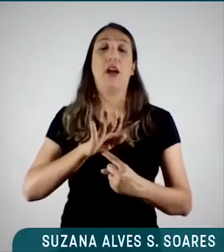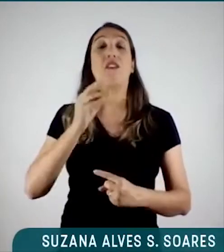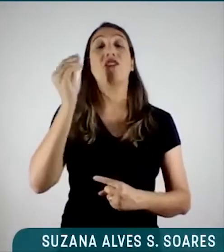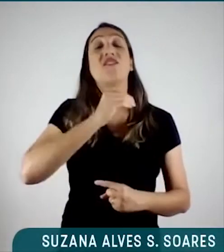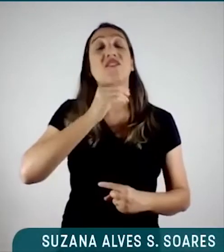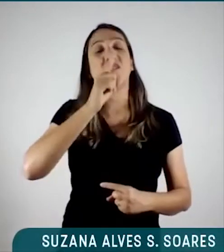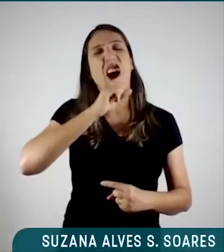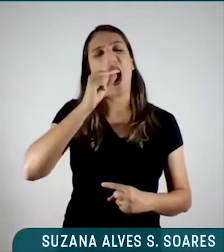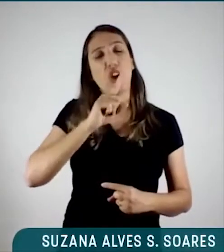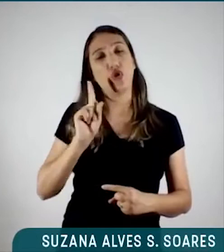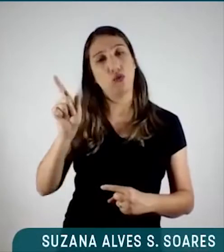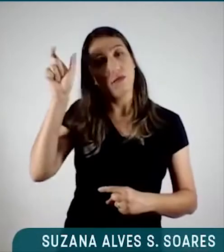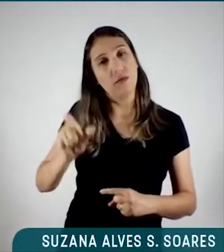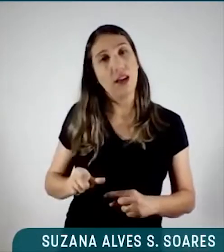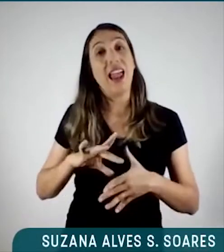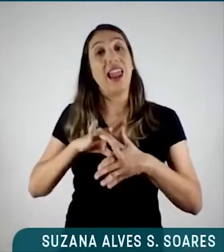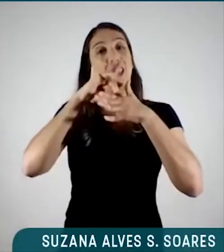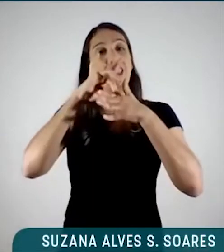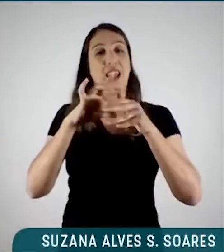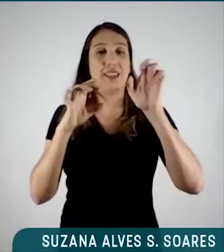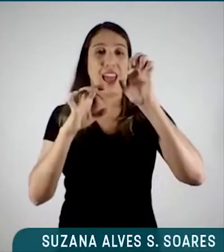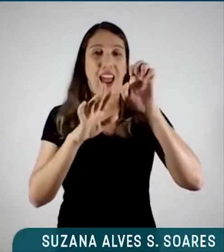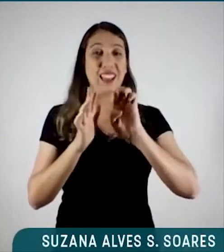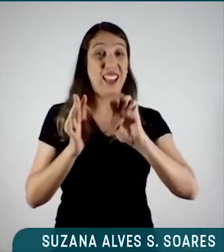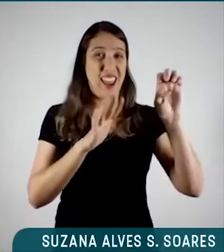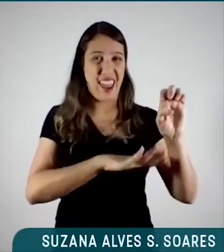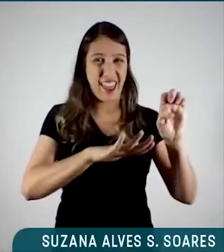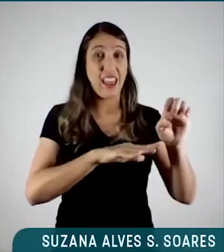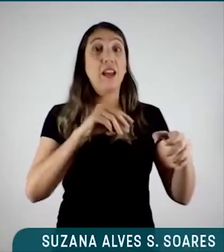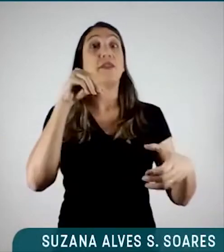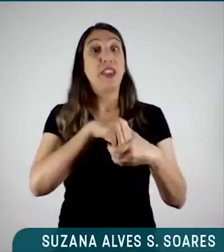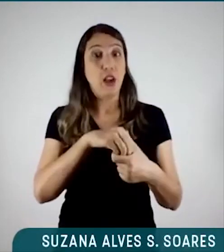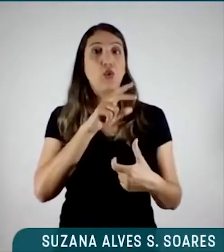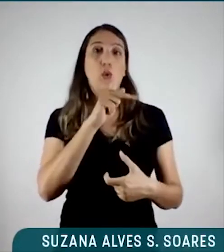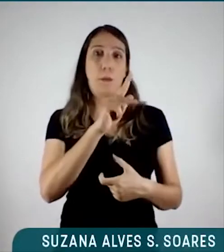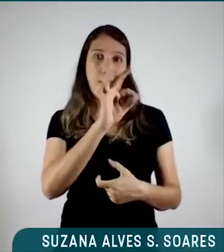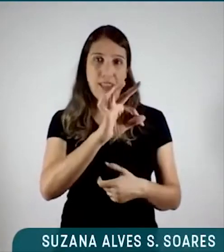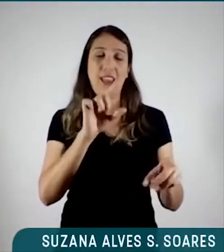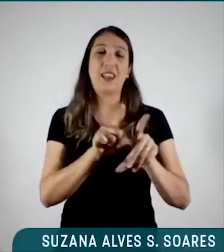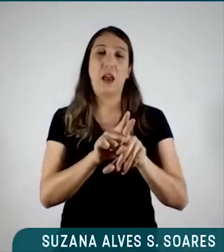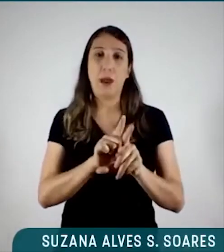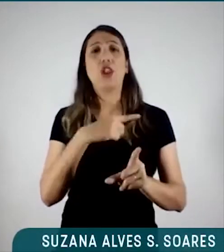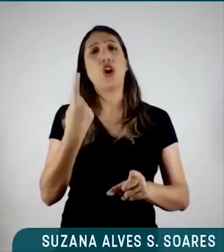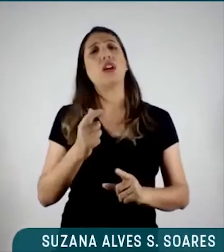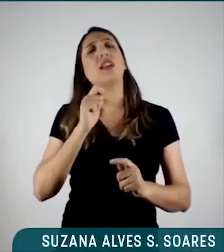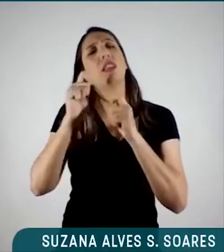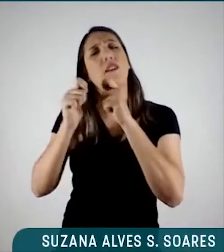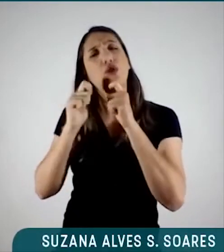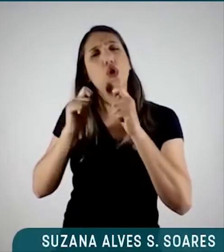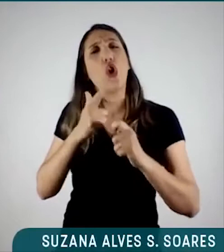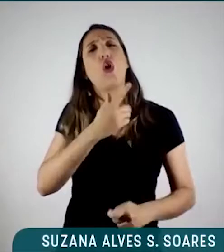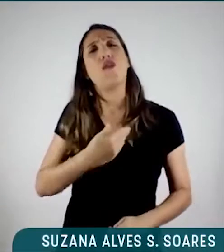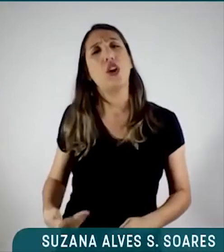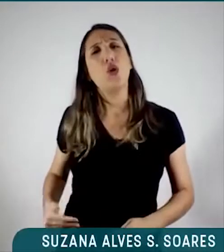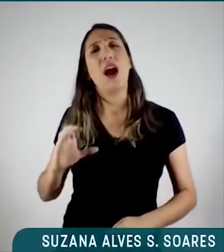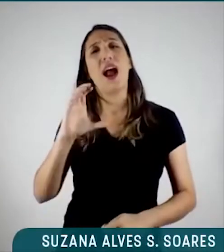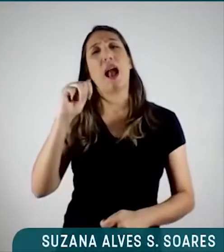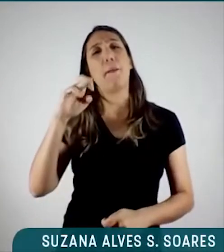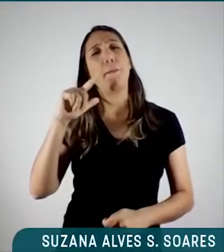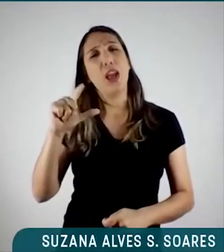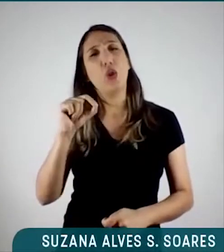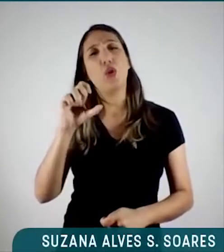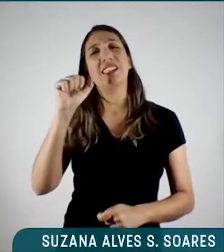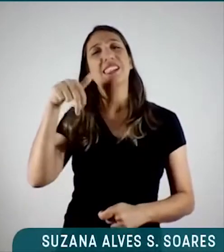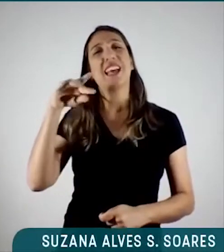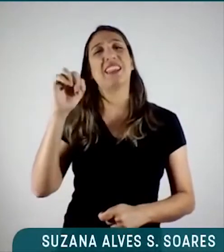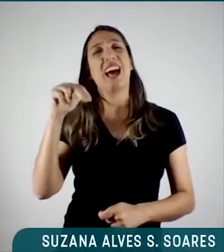toda a esquerda e até dentro do PT. Nós entrevistamos o governador Camilo Santana, colega da governadora Fátima, no